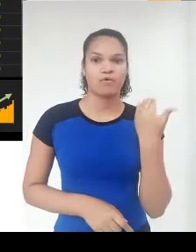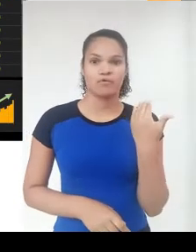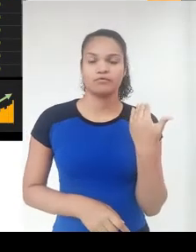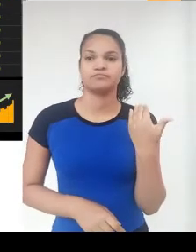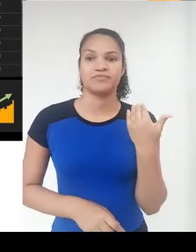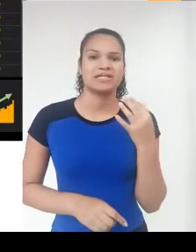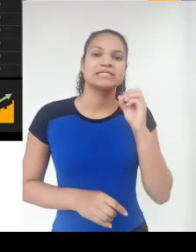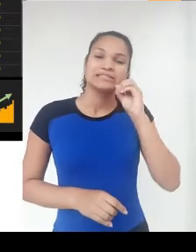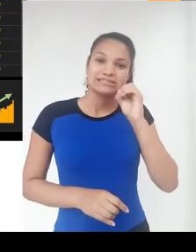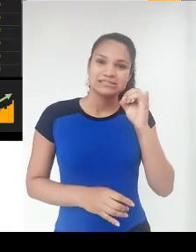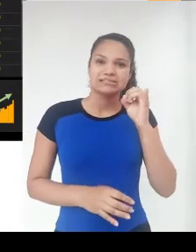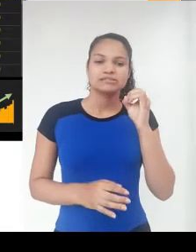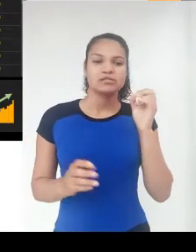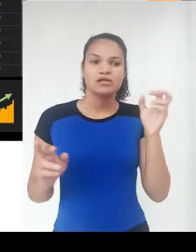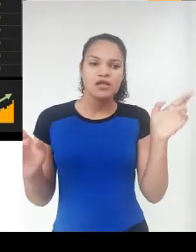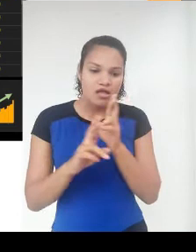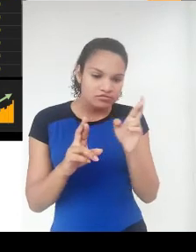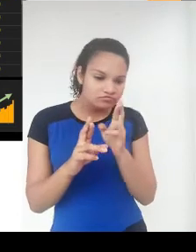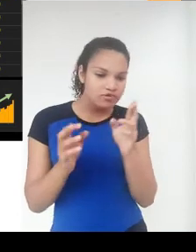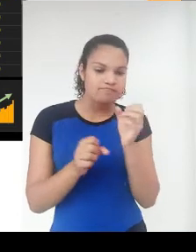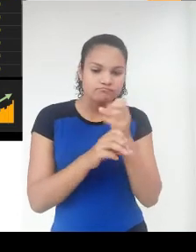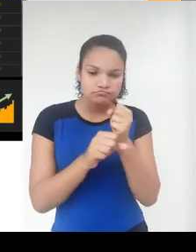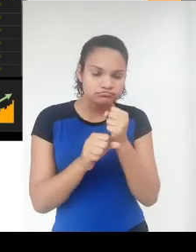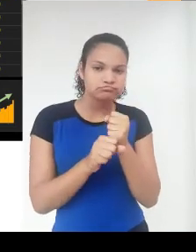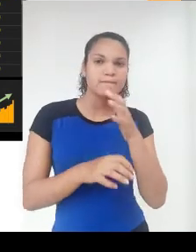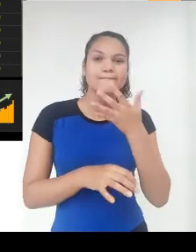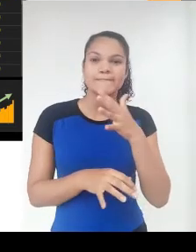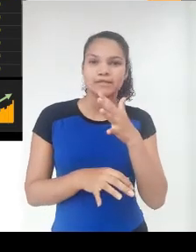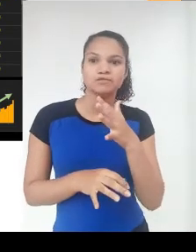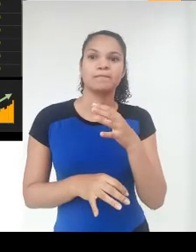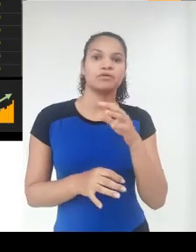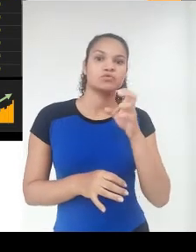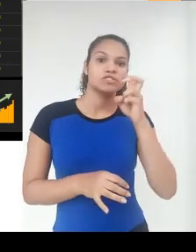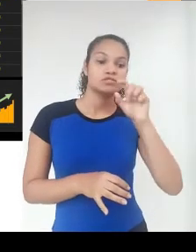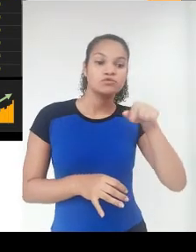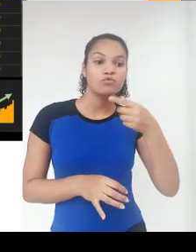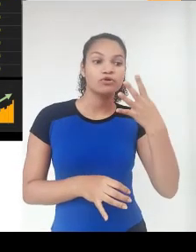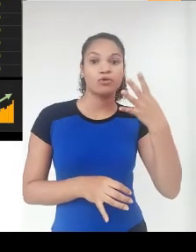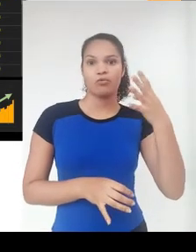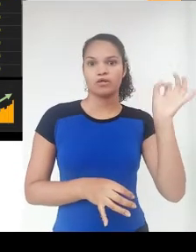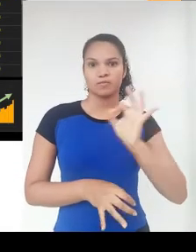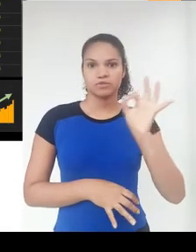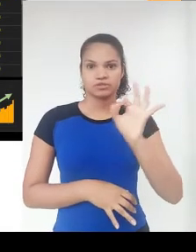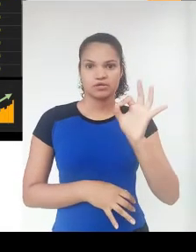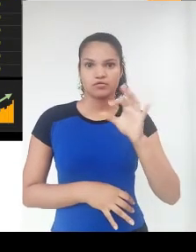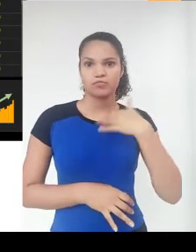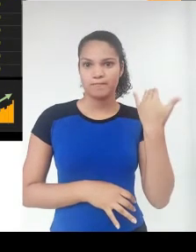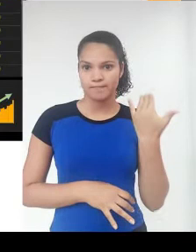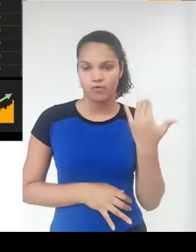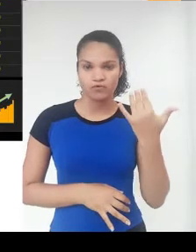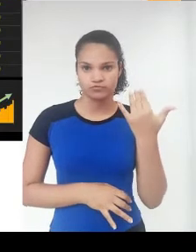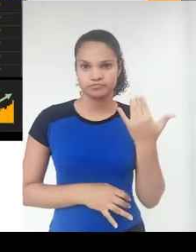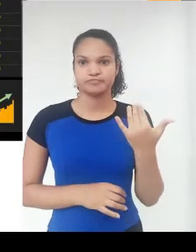se a gente fizer uma correlação, uma taxa de letalidade do vírus de quase 5,4%, acima de 5%.